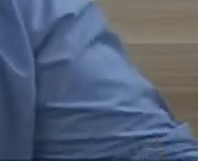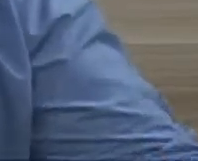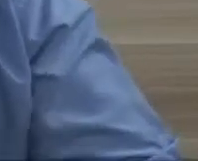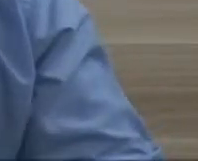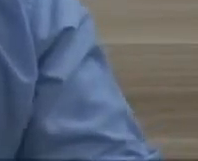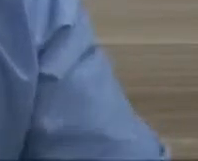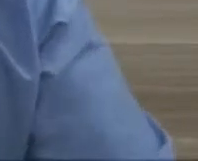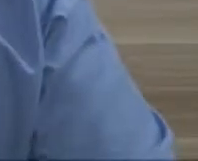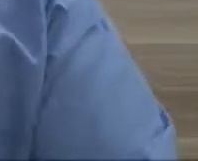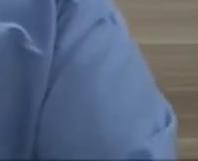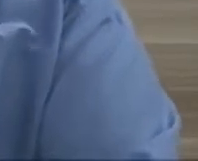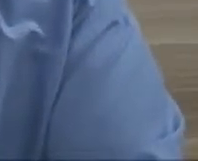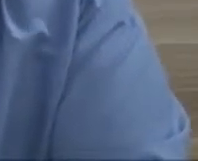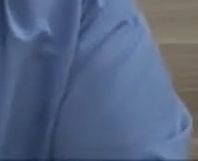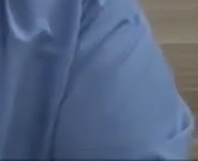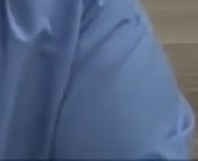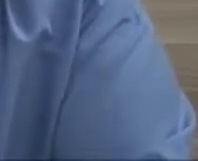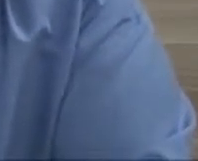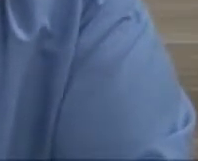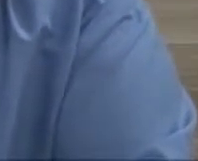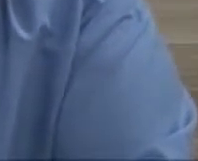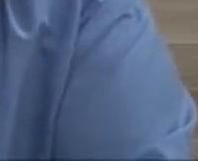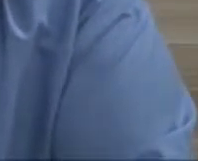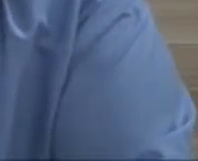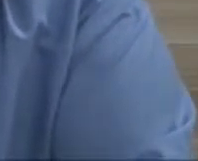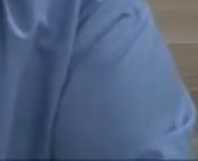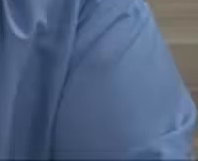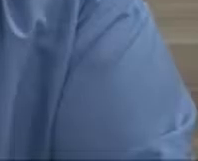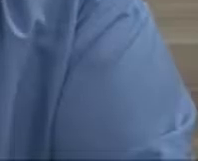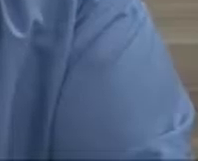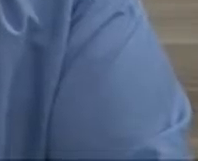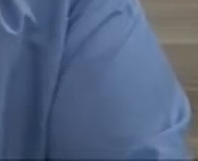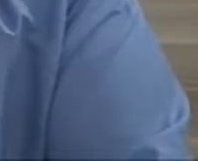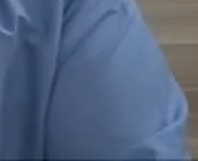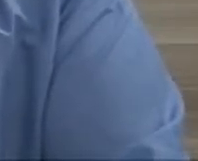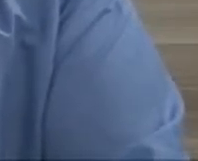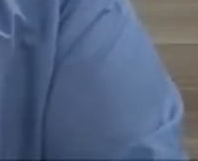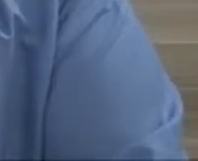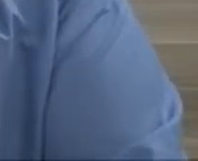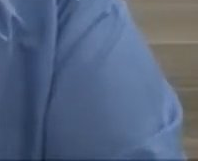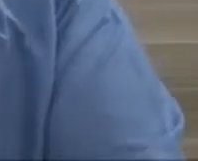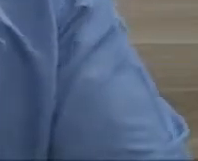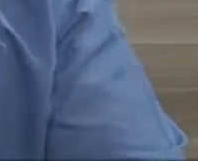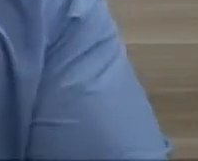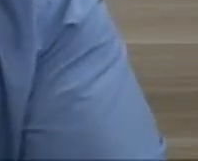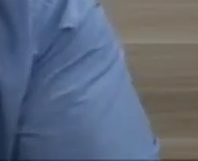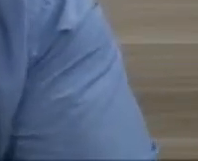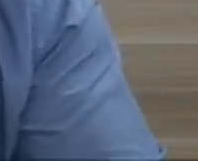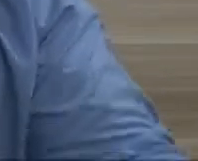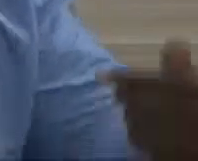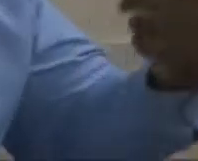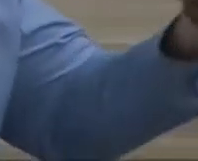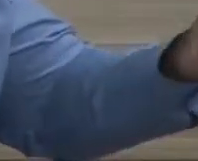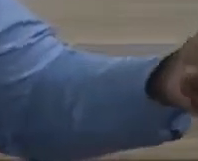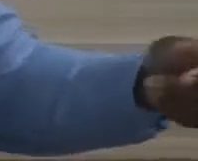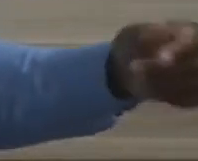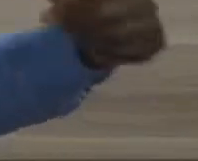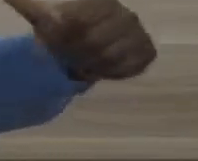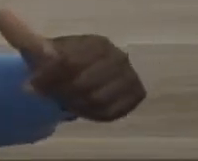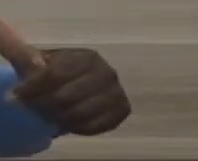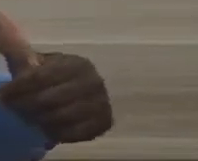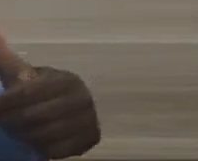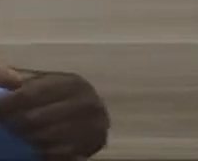cadastro, no processo de seleção e contemplação das residências do Rubi. Então, se esse projeto já